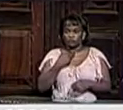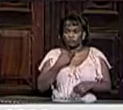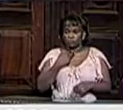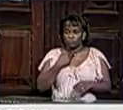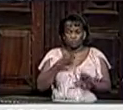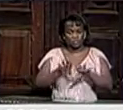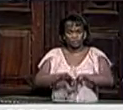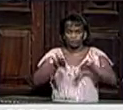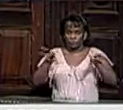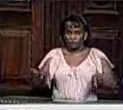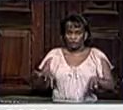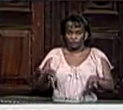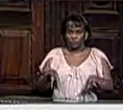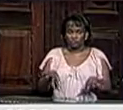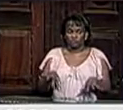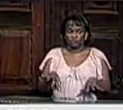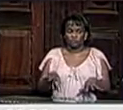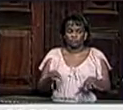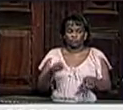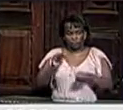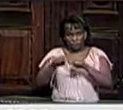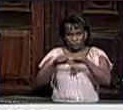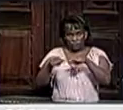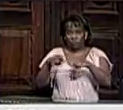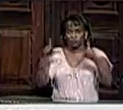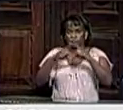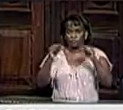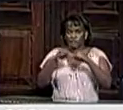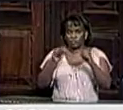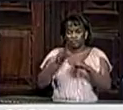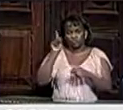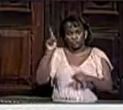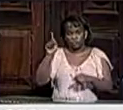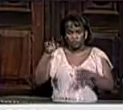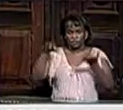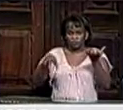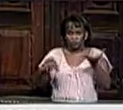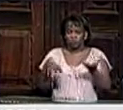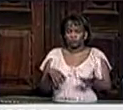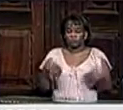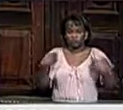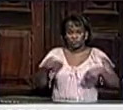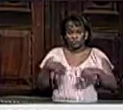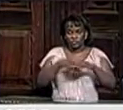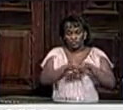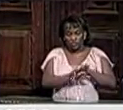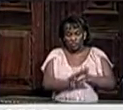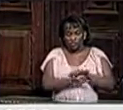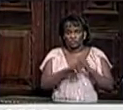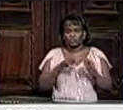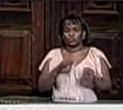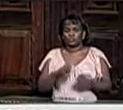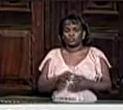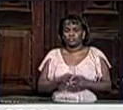ser separadas da reforma previdenciária da União. Tem que